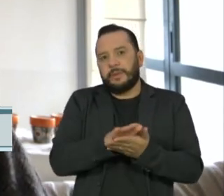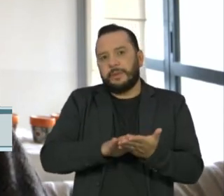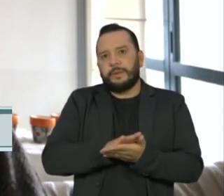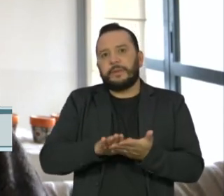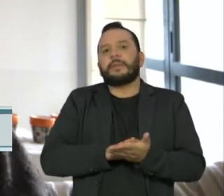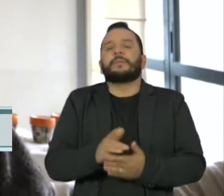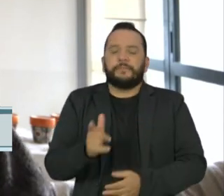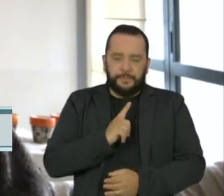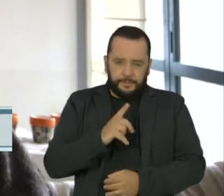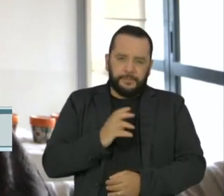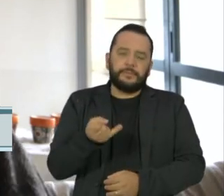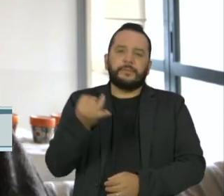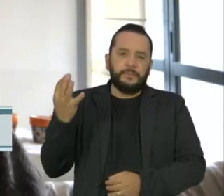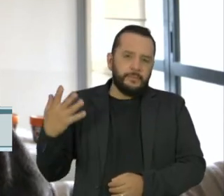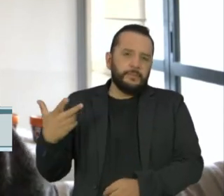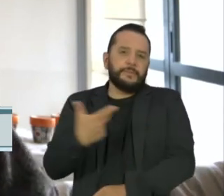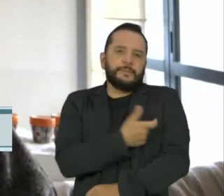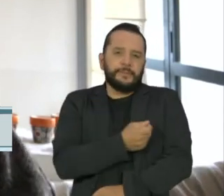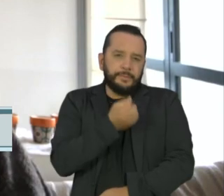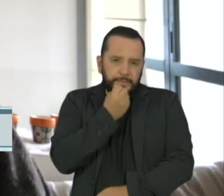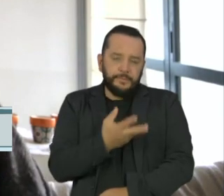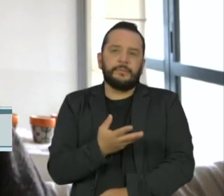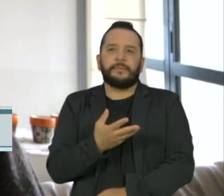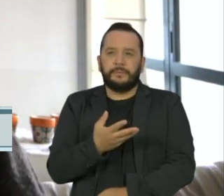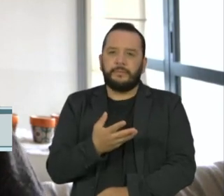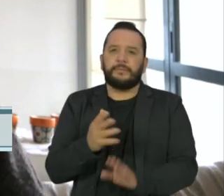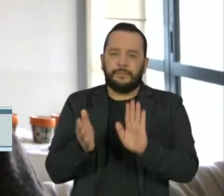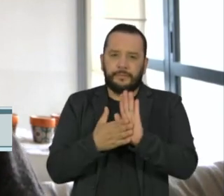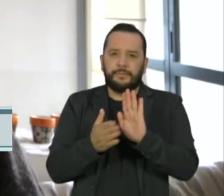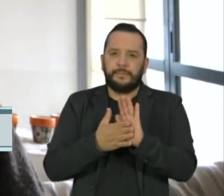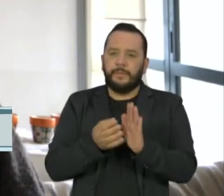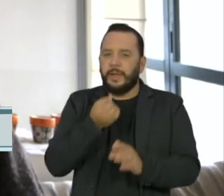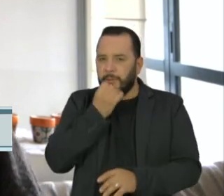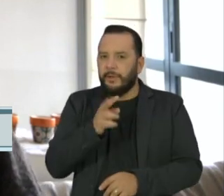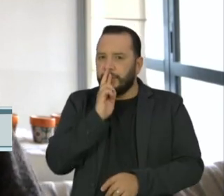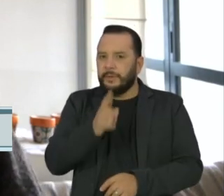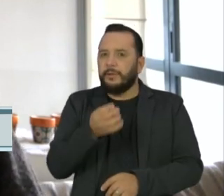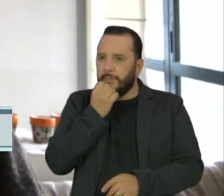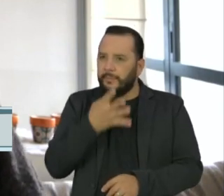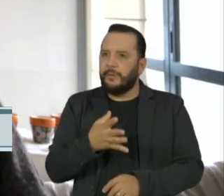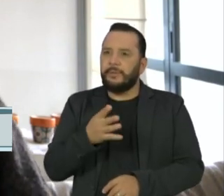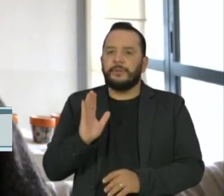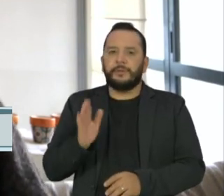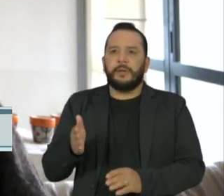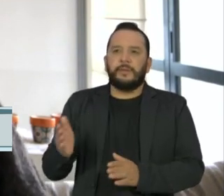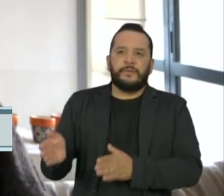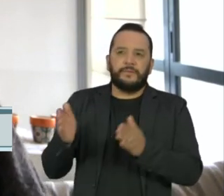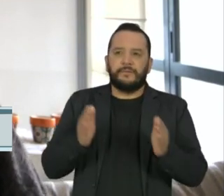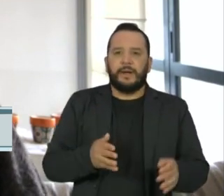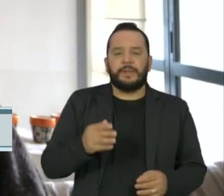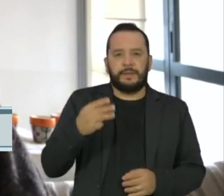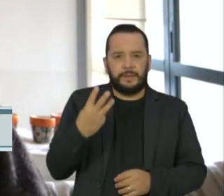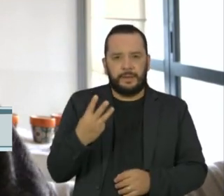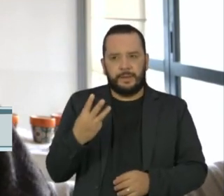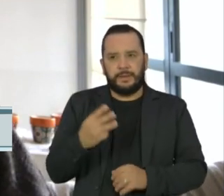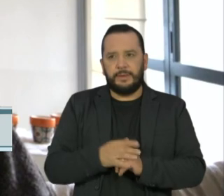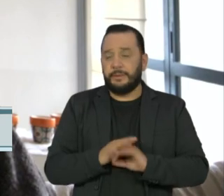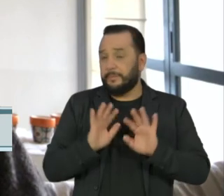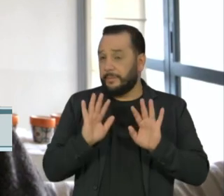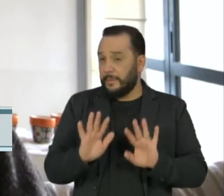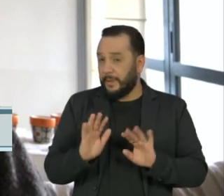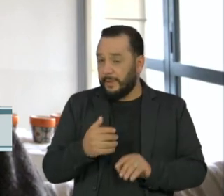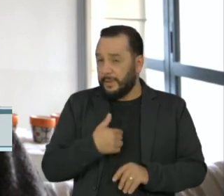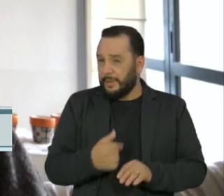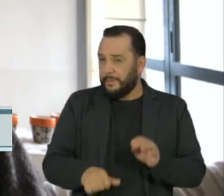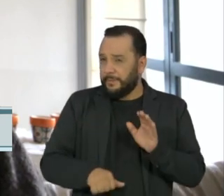têm vacinas com boas propostas, né, com boas chances de ter resultados favoráveis ainda em fase 3, mas uma vez imunizado,